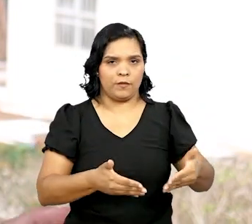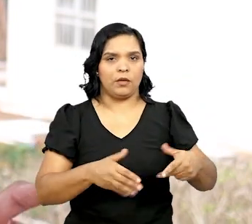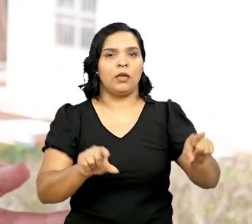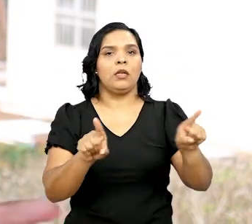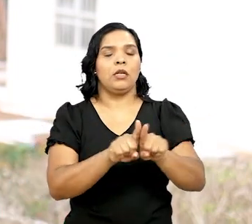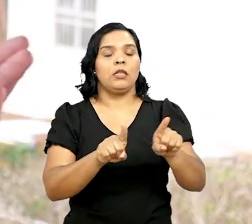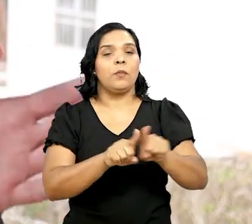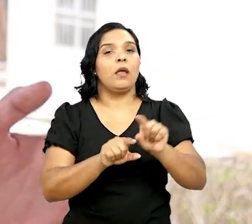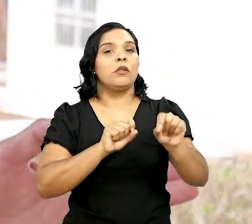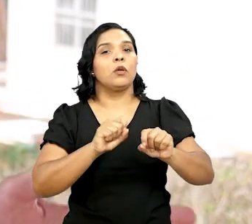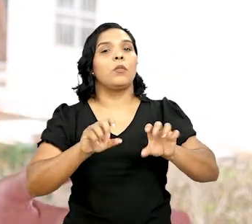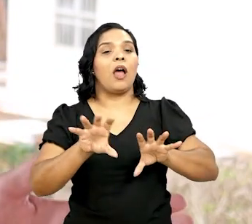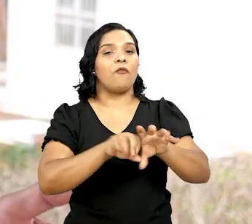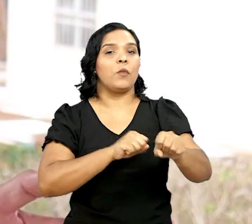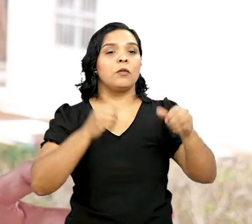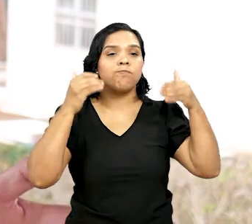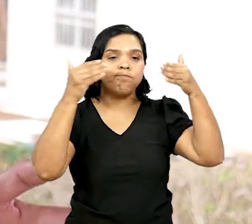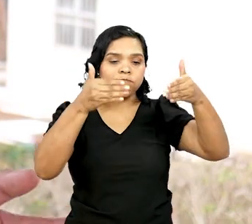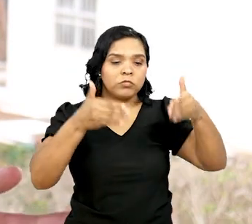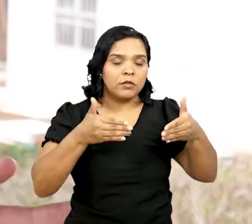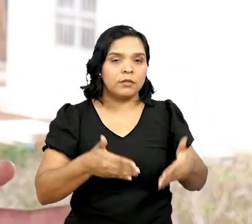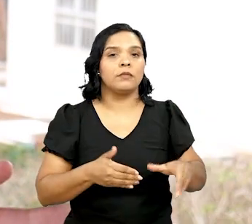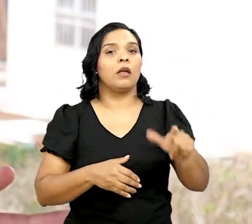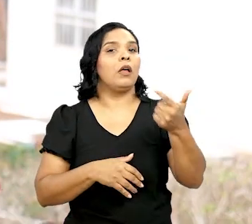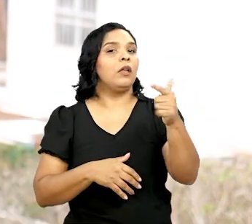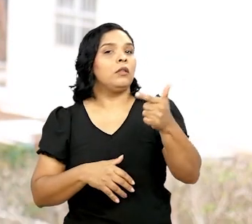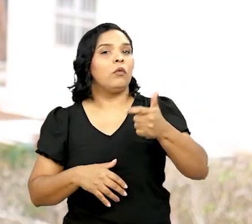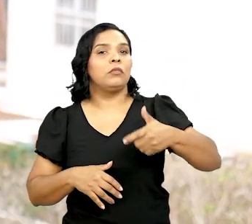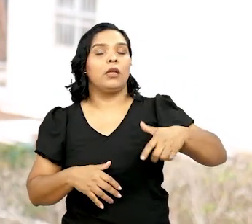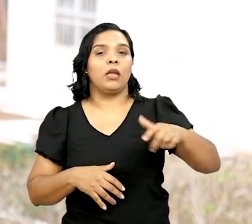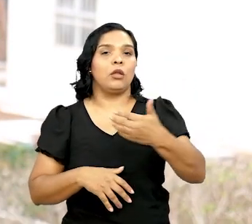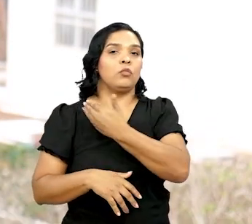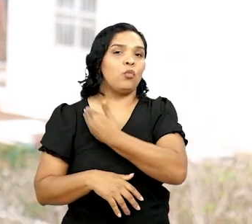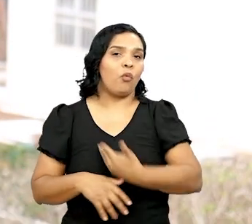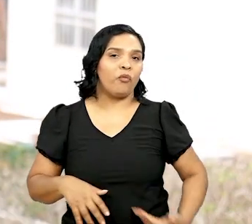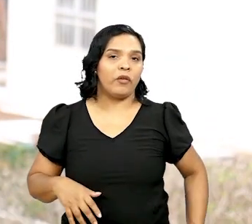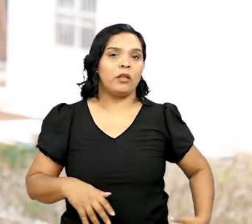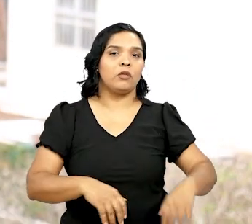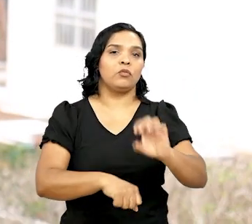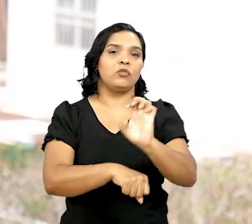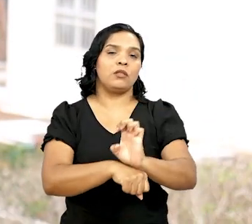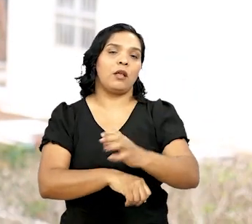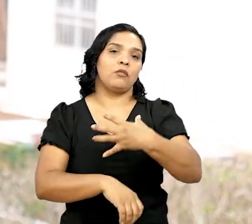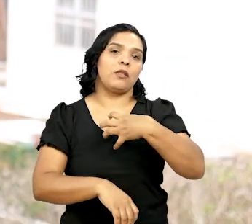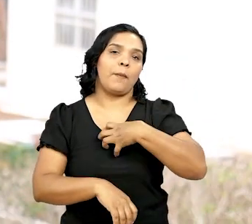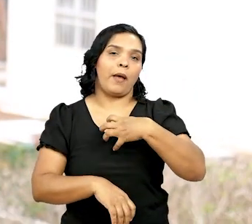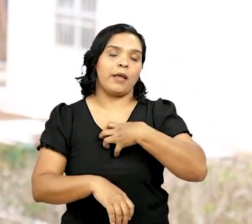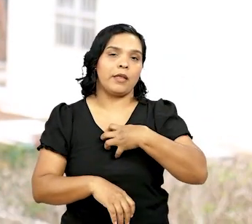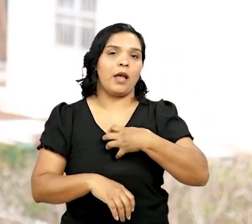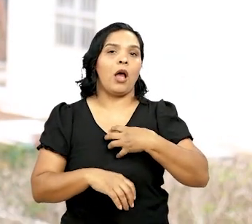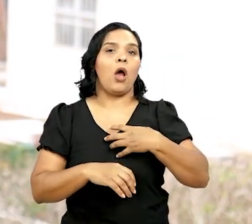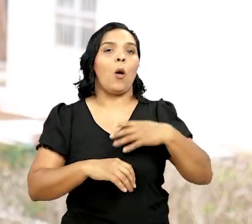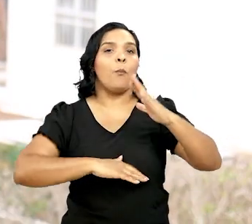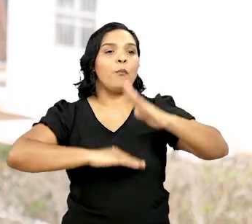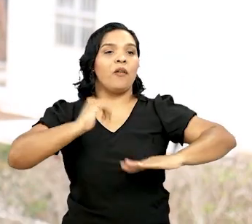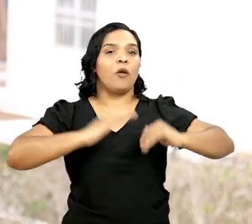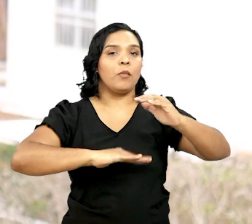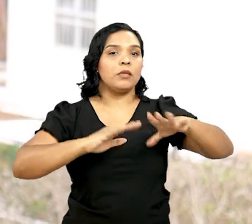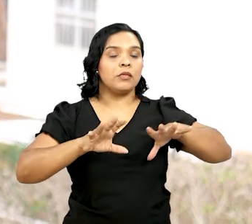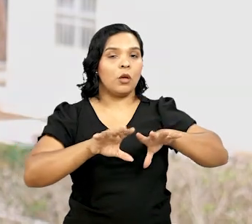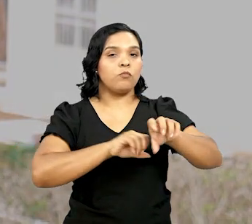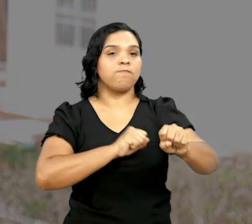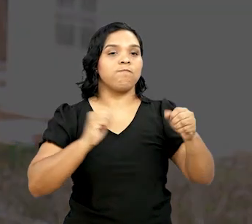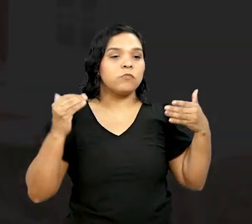específica. E sobre essa formação específica, eles vão mencionar que não há, do governo do estado da Bahia, uma